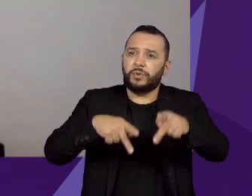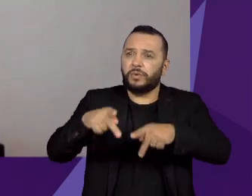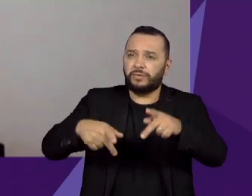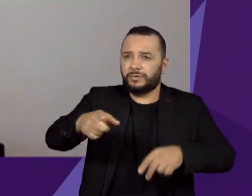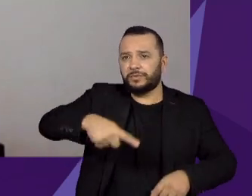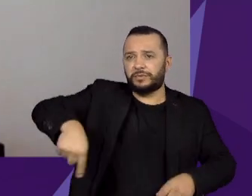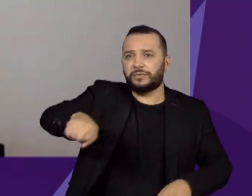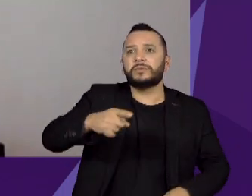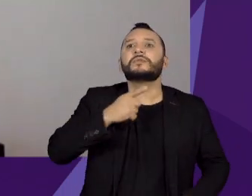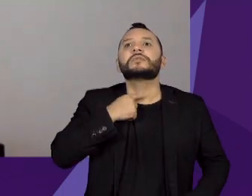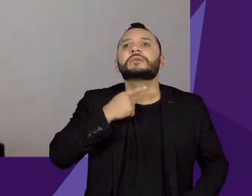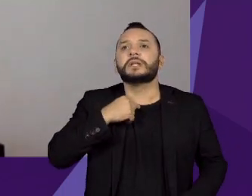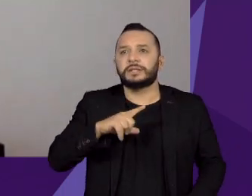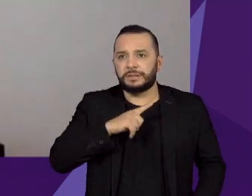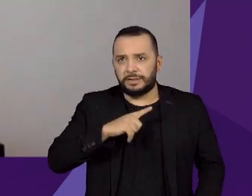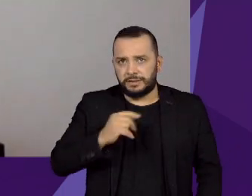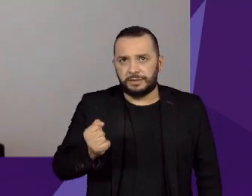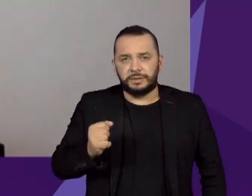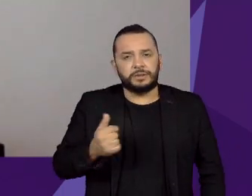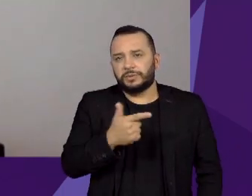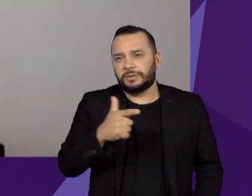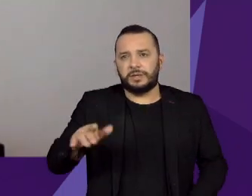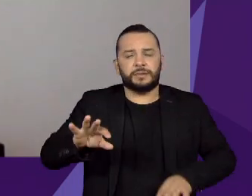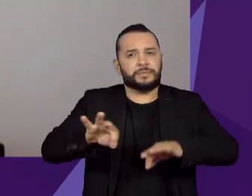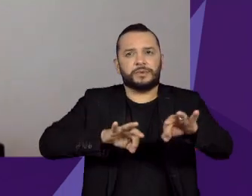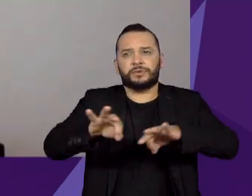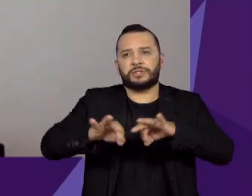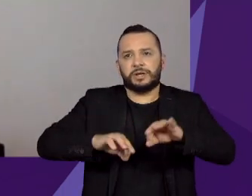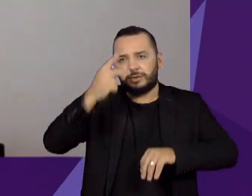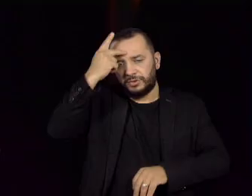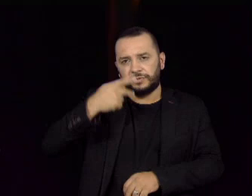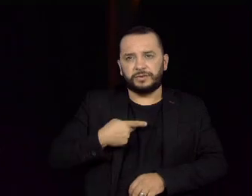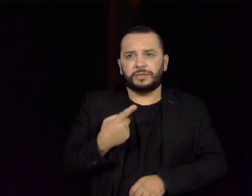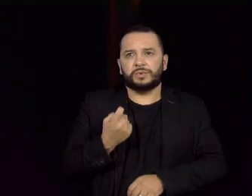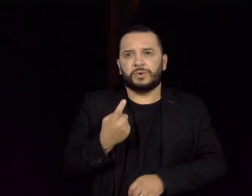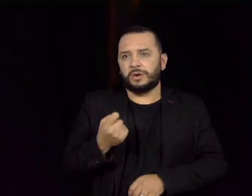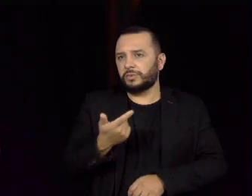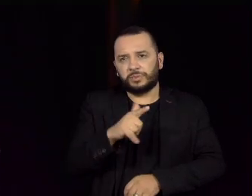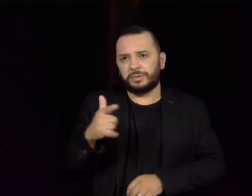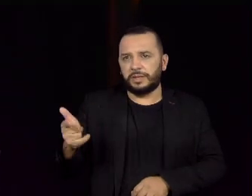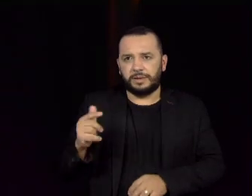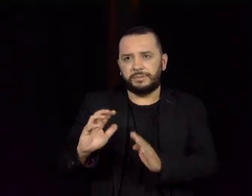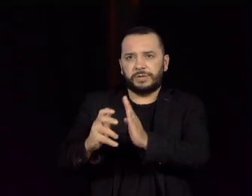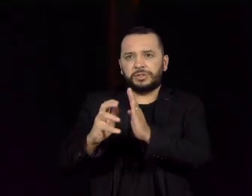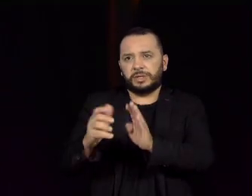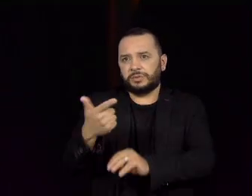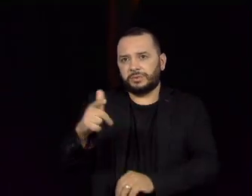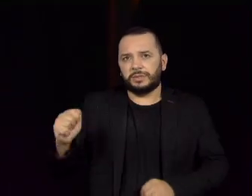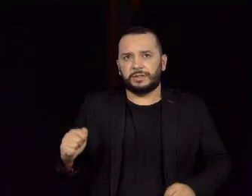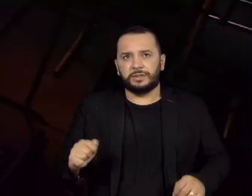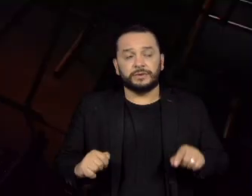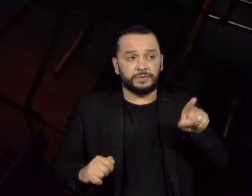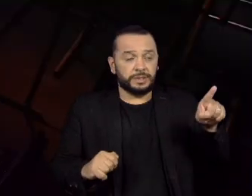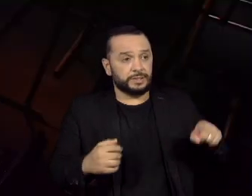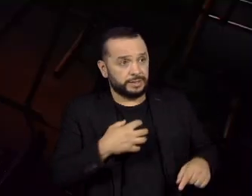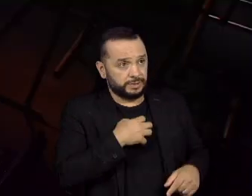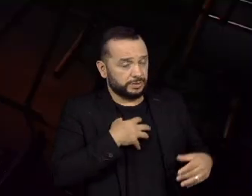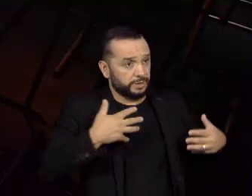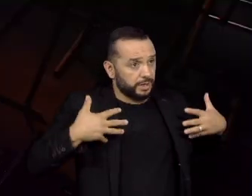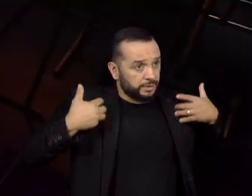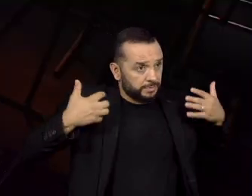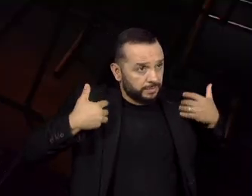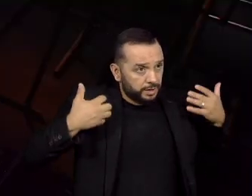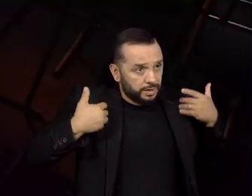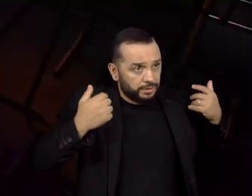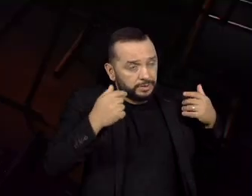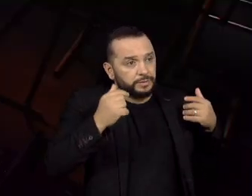existe, não existe projeto individual nem partidário nessa história. Você está se sentindo animado aí, Mandetta, pelas coisas que você ouve